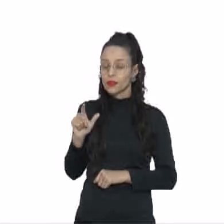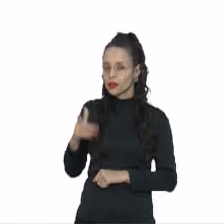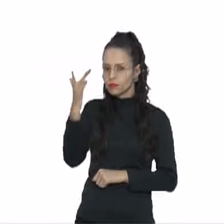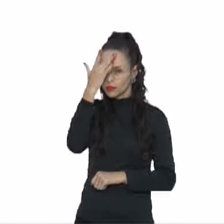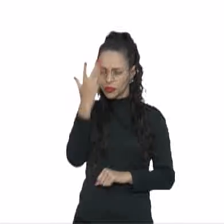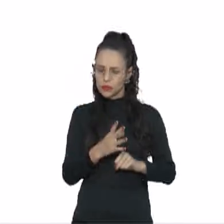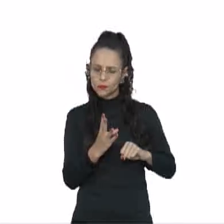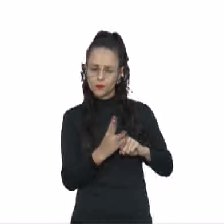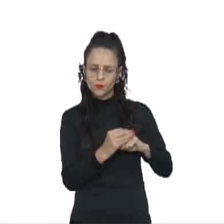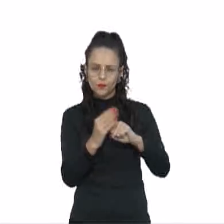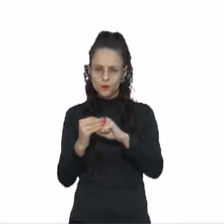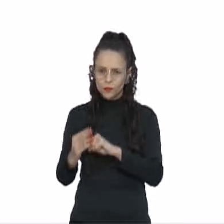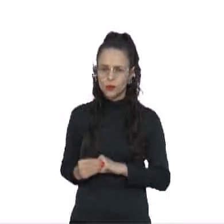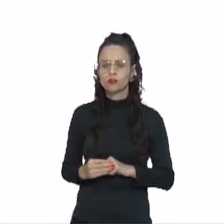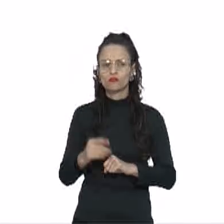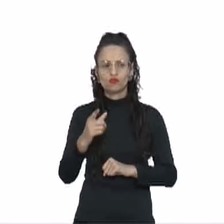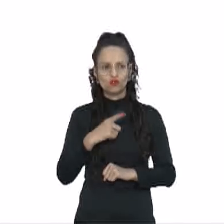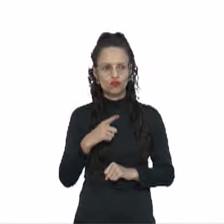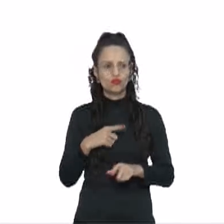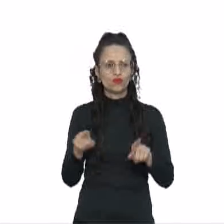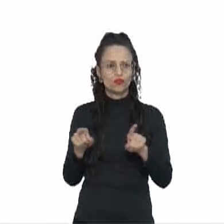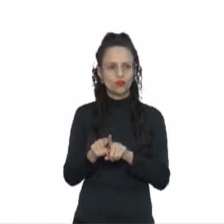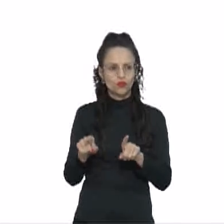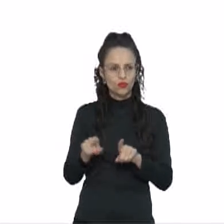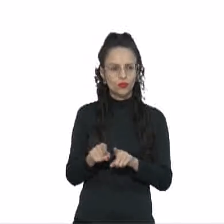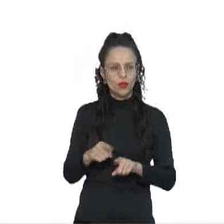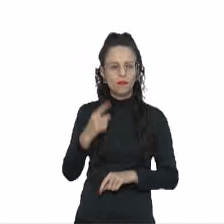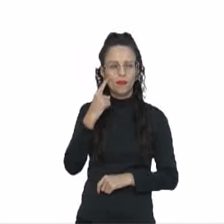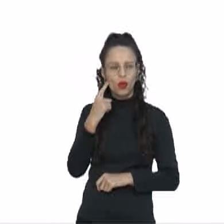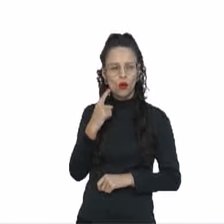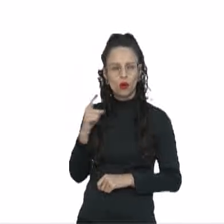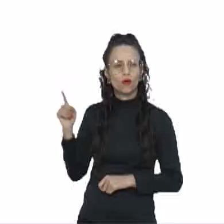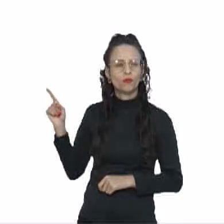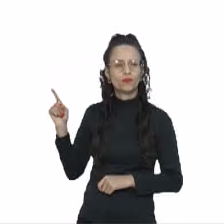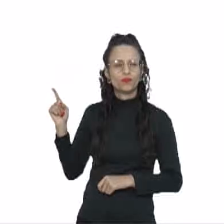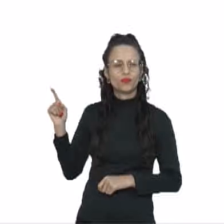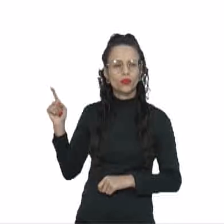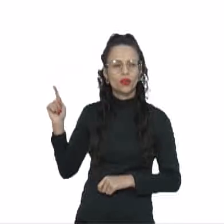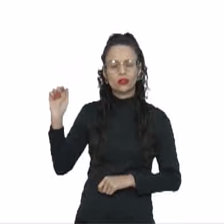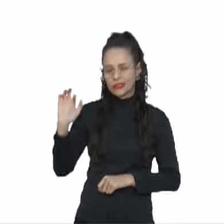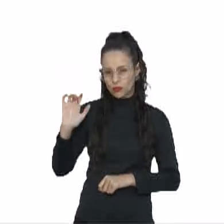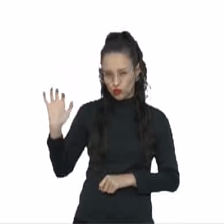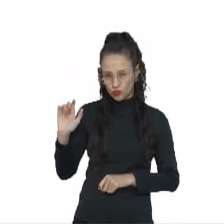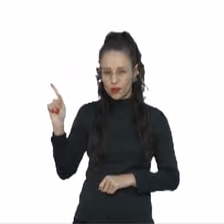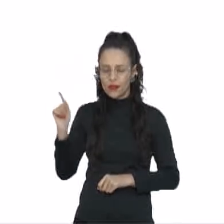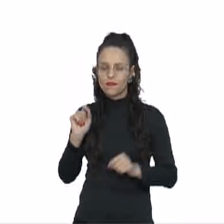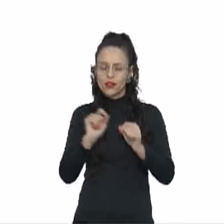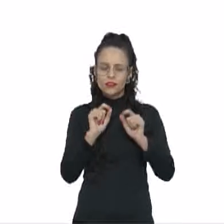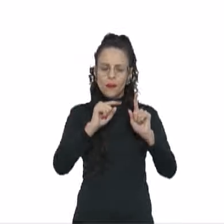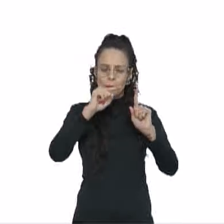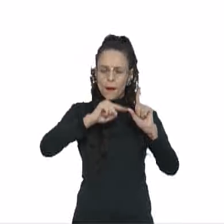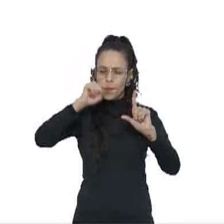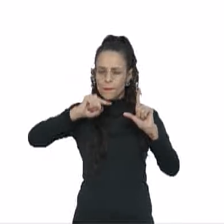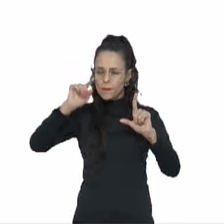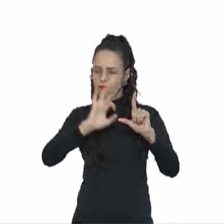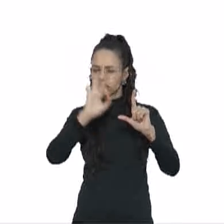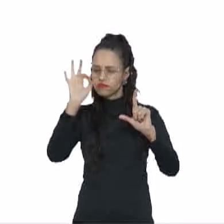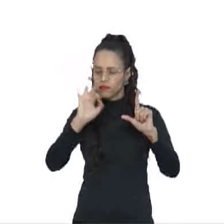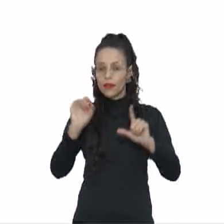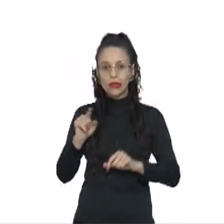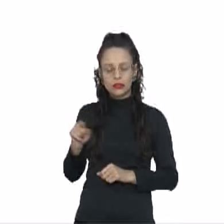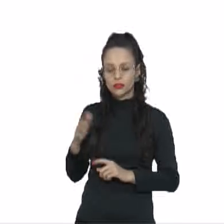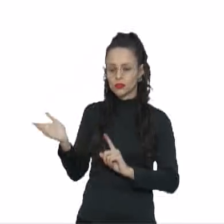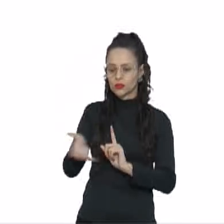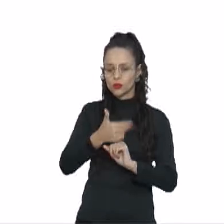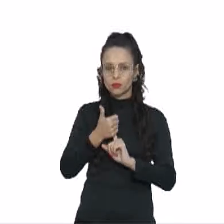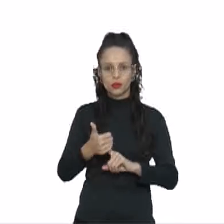conhecedores. Tinha os Shipuka Mayuki, que faziam censo e estatísticas incas, então eles tinham domínios